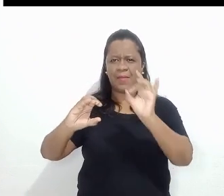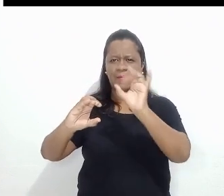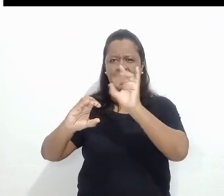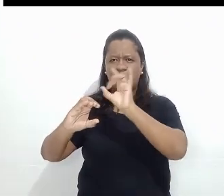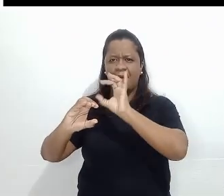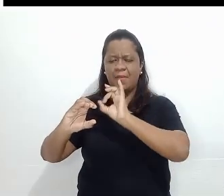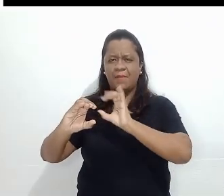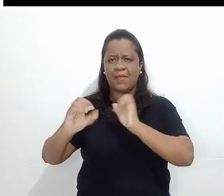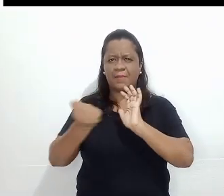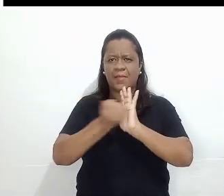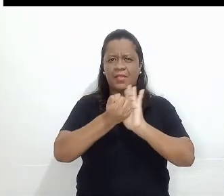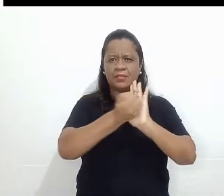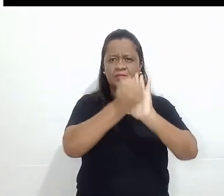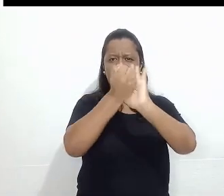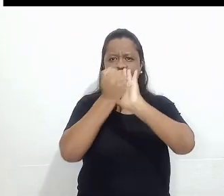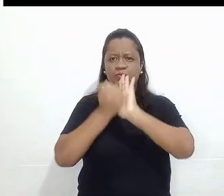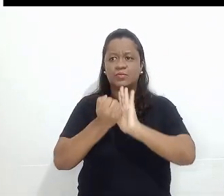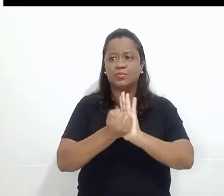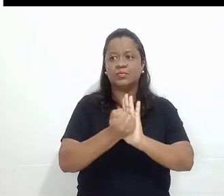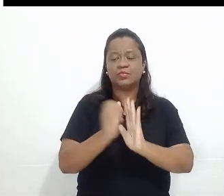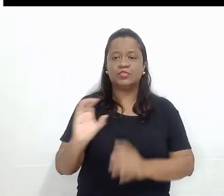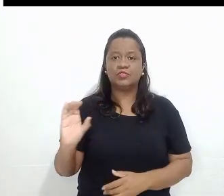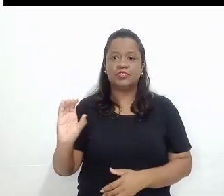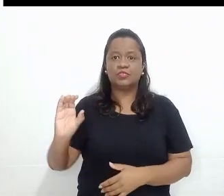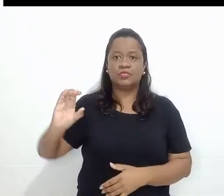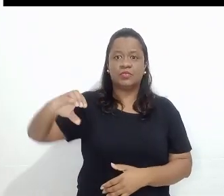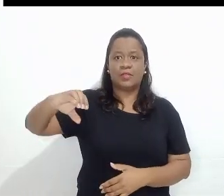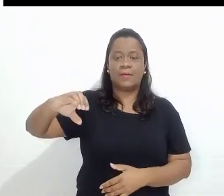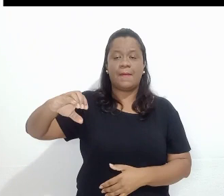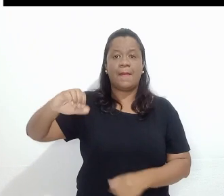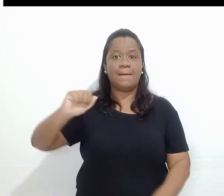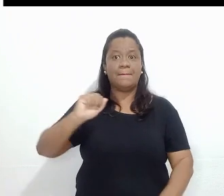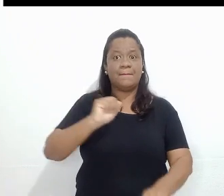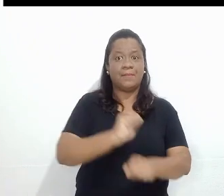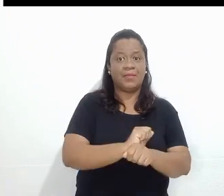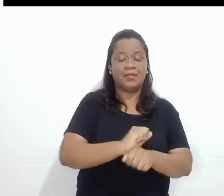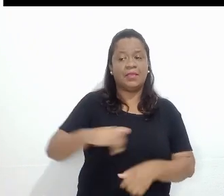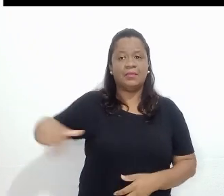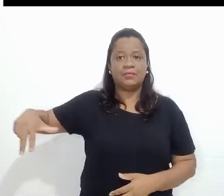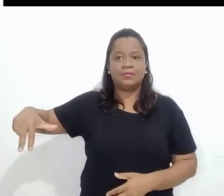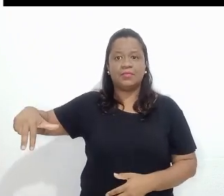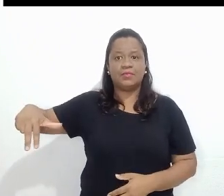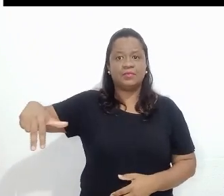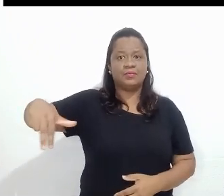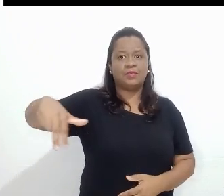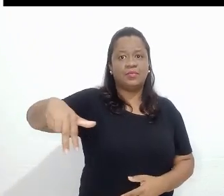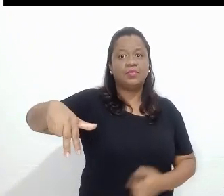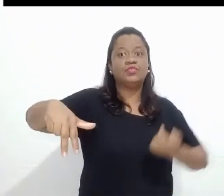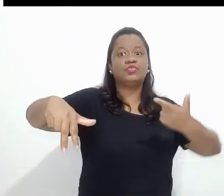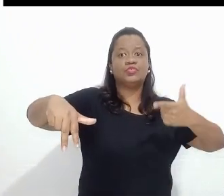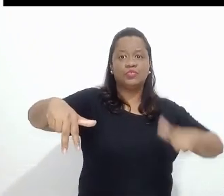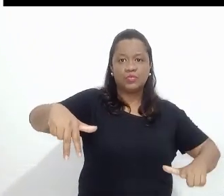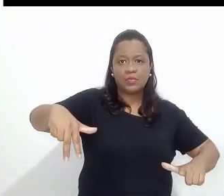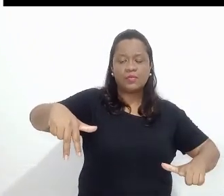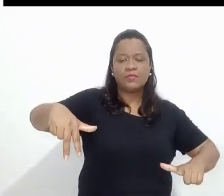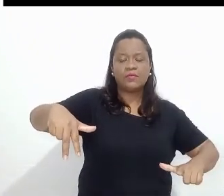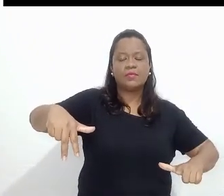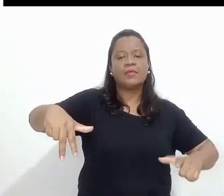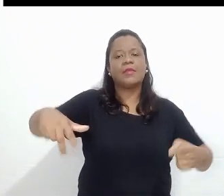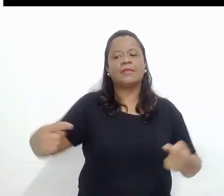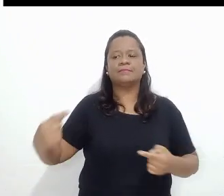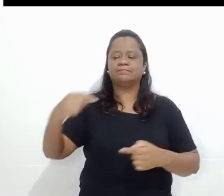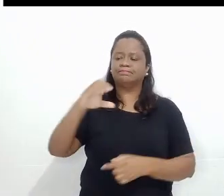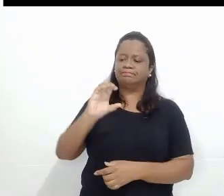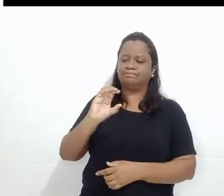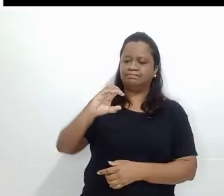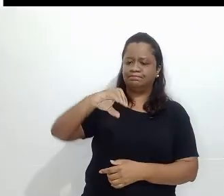girar, ele vai parar exatamente na marcação que ele fez. Aí o ator se move novamente. Ele vai girar novamente para o